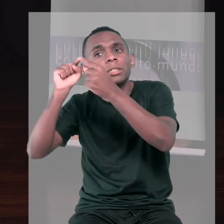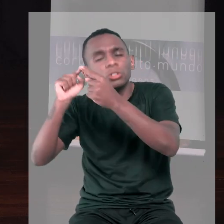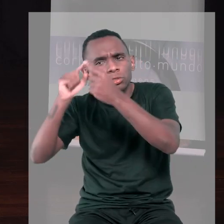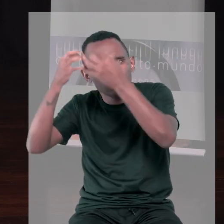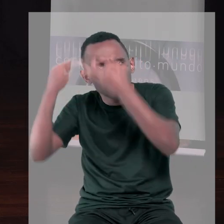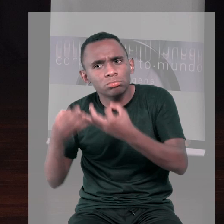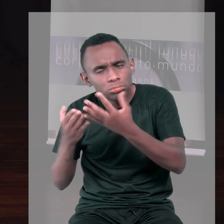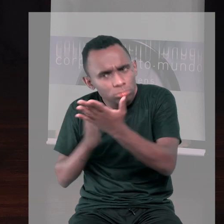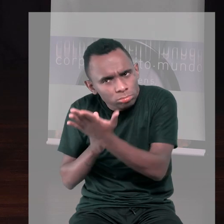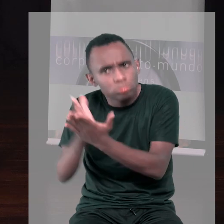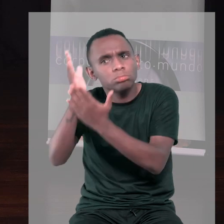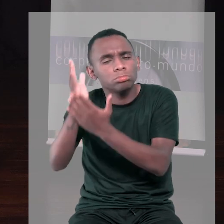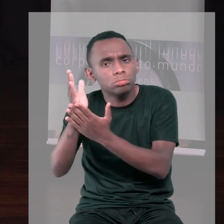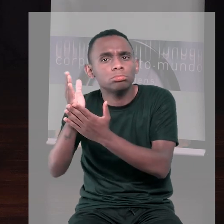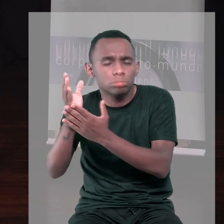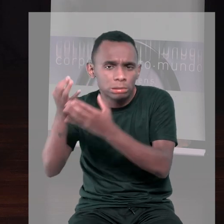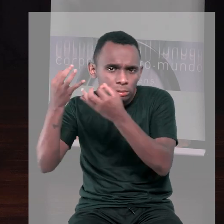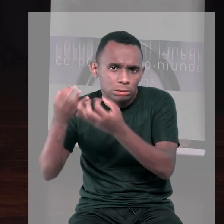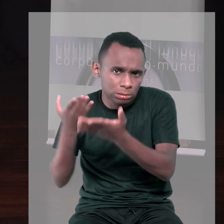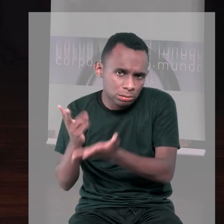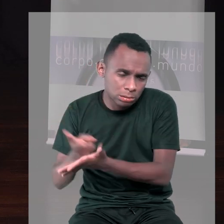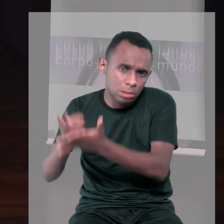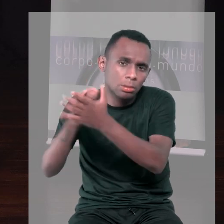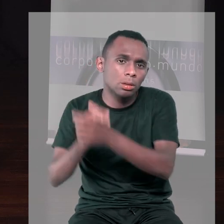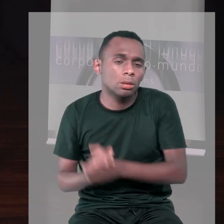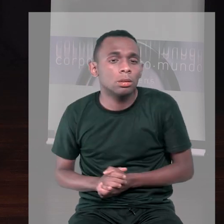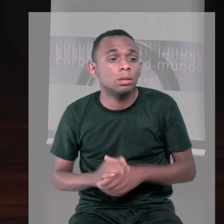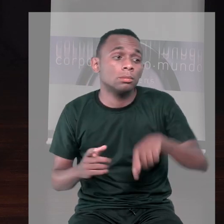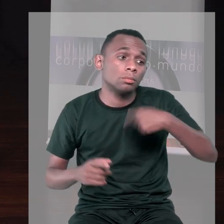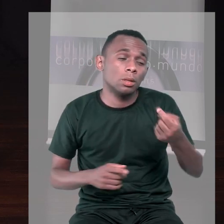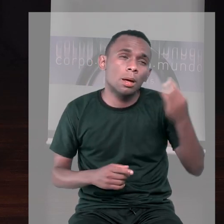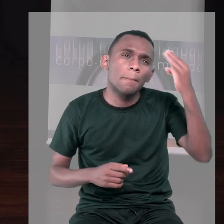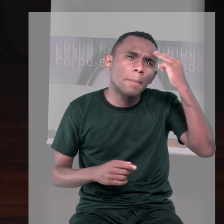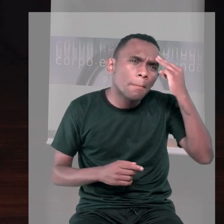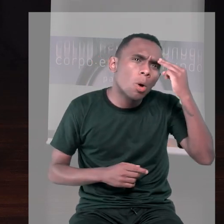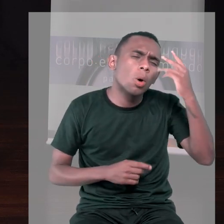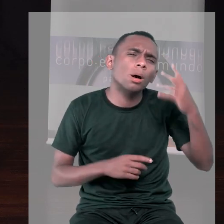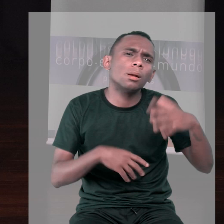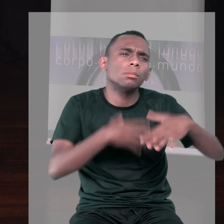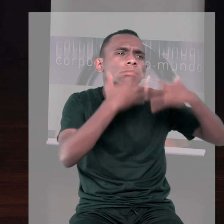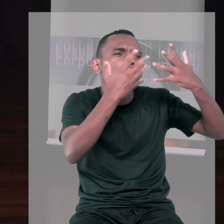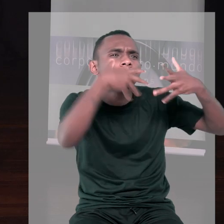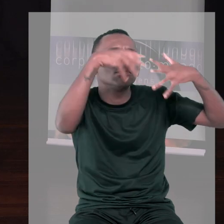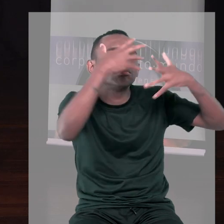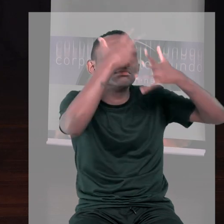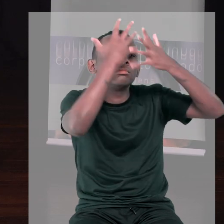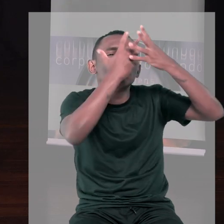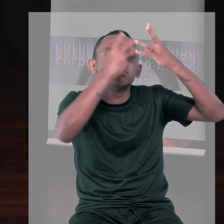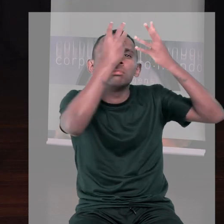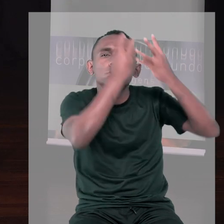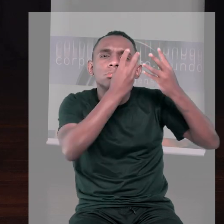a memória é vulnerável, né? E o trabalho do historiador não é com a memória, o trabalho do historiador é com a